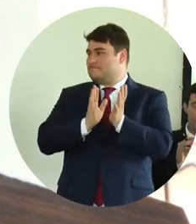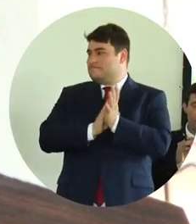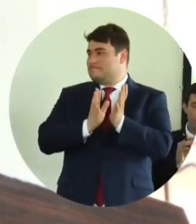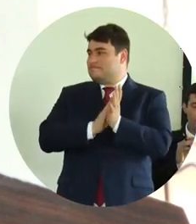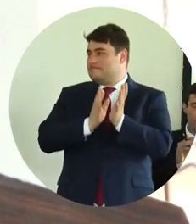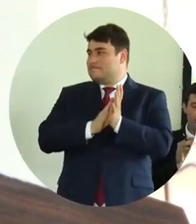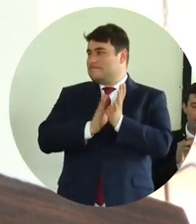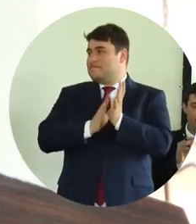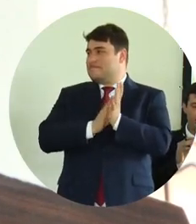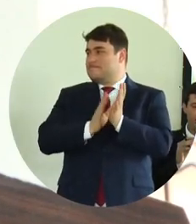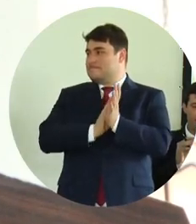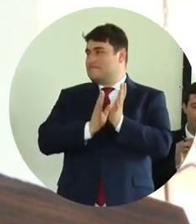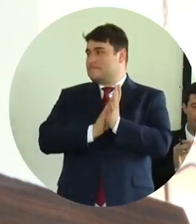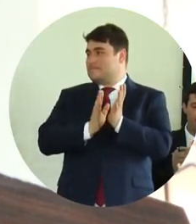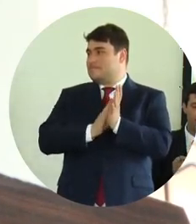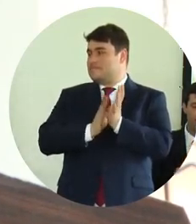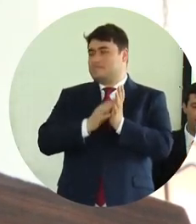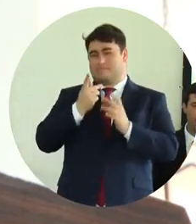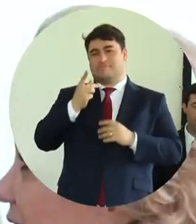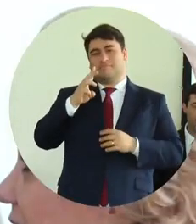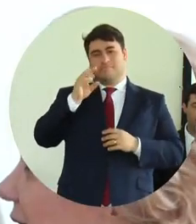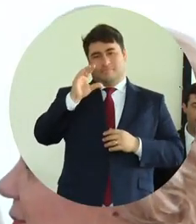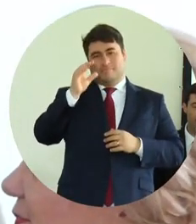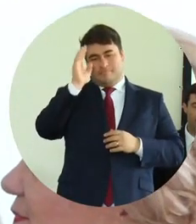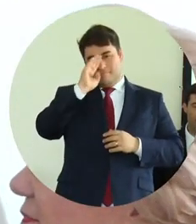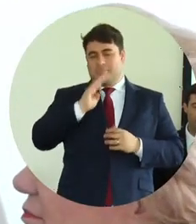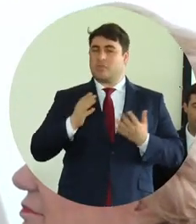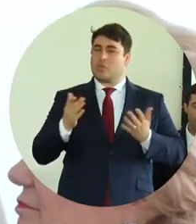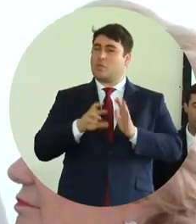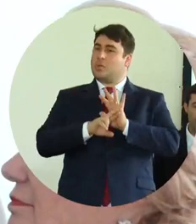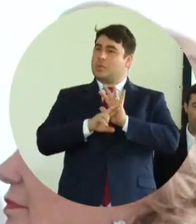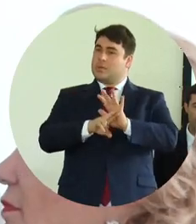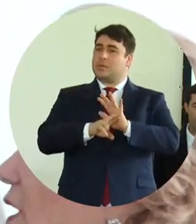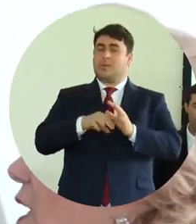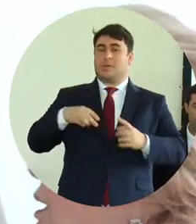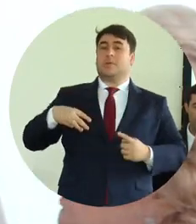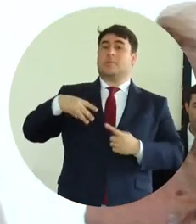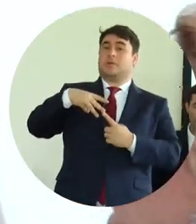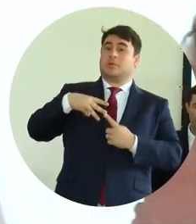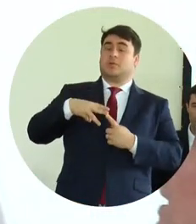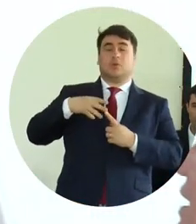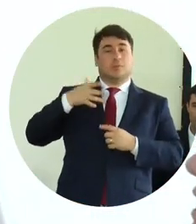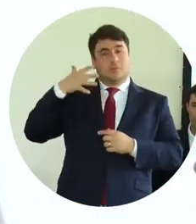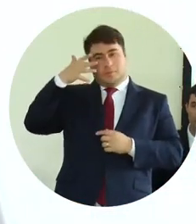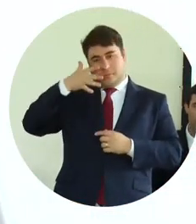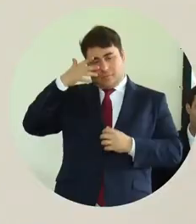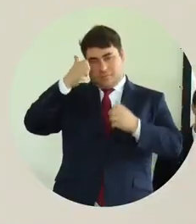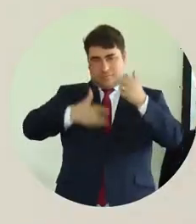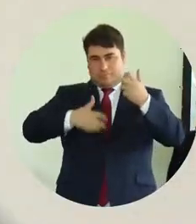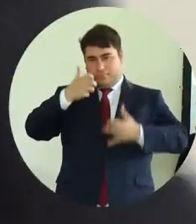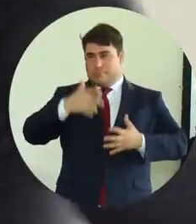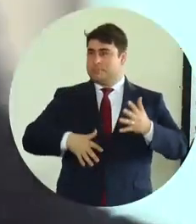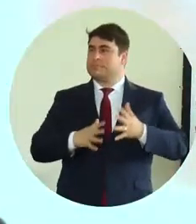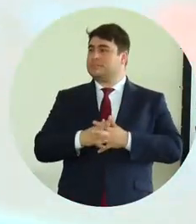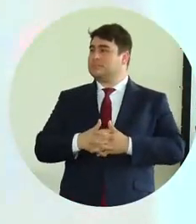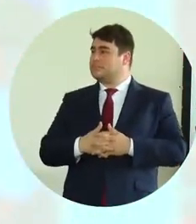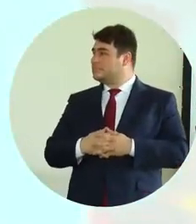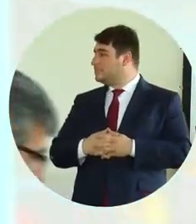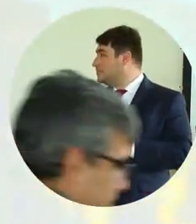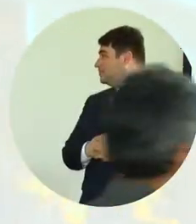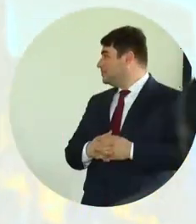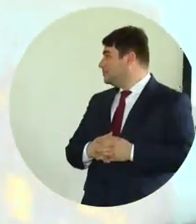Muito obrigado à PwC Brasil. Convidamos agora o representante do McDonald's para fazer uma breve saudação.